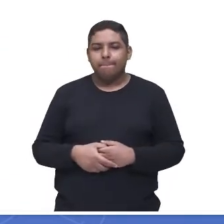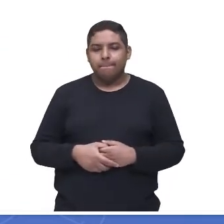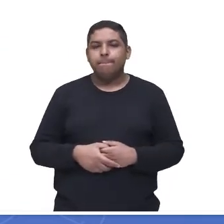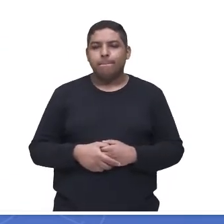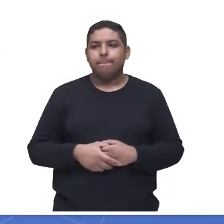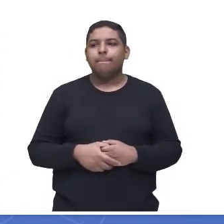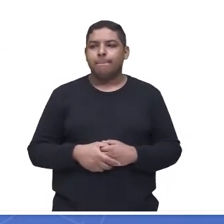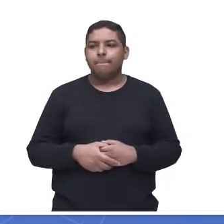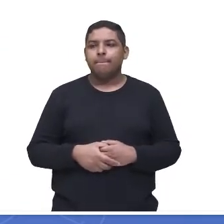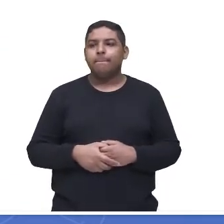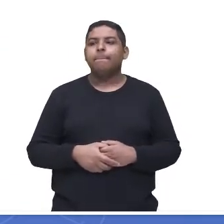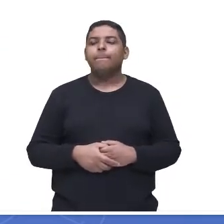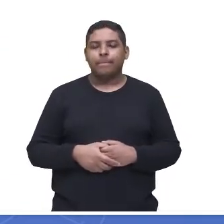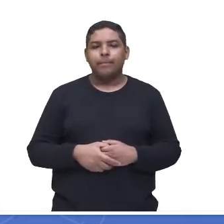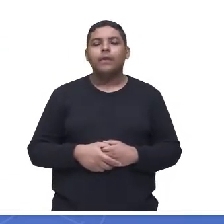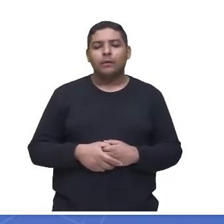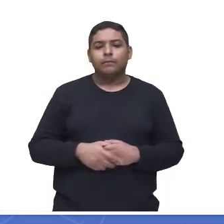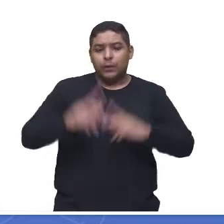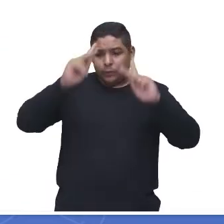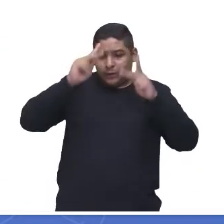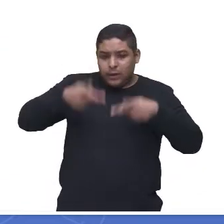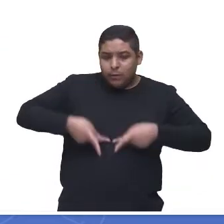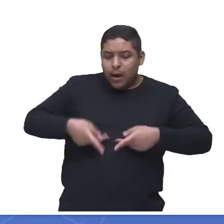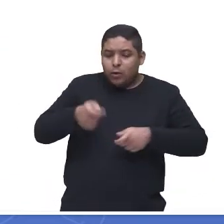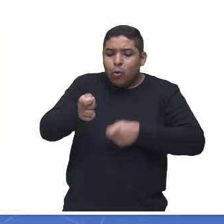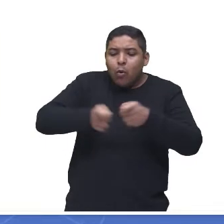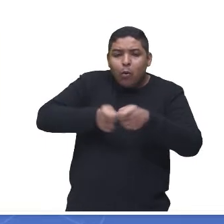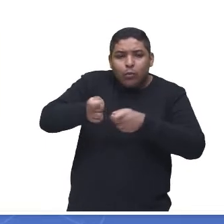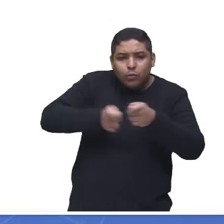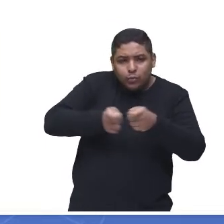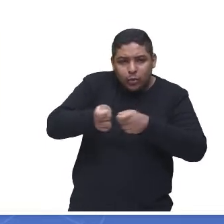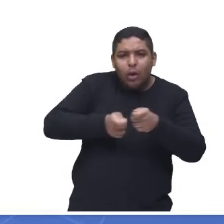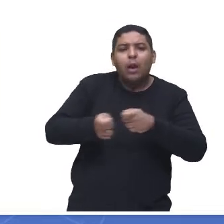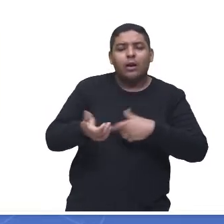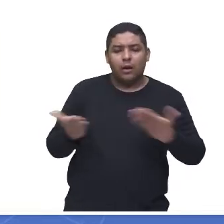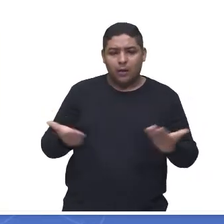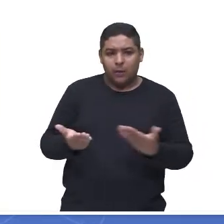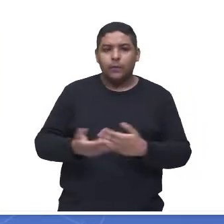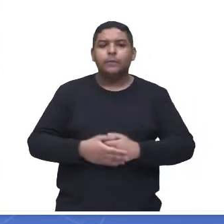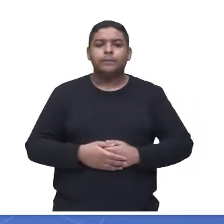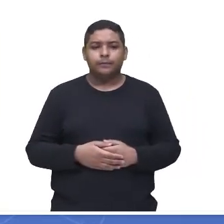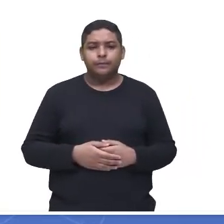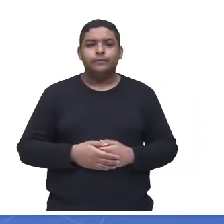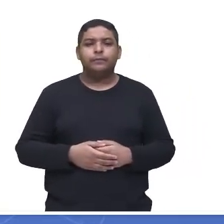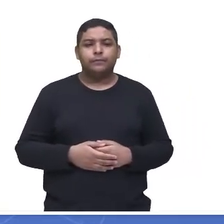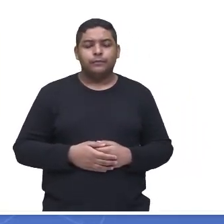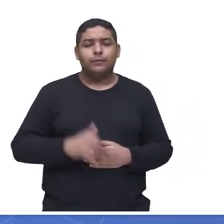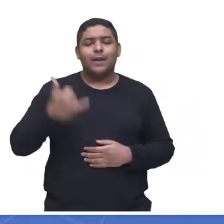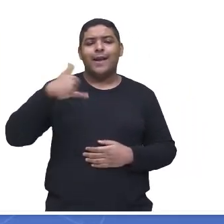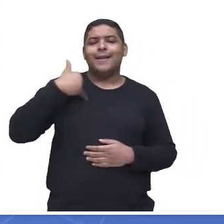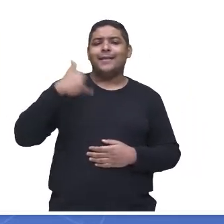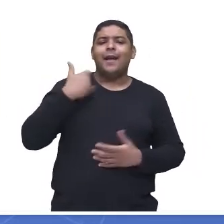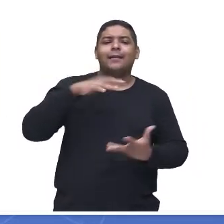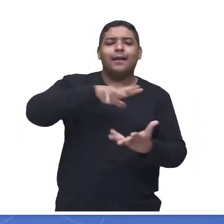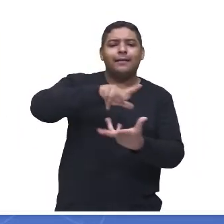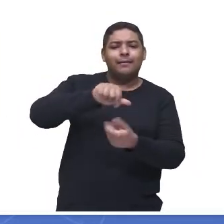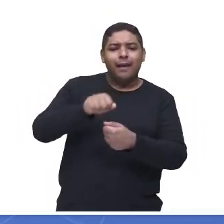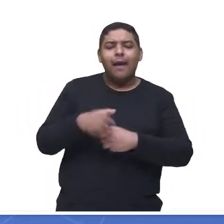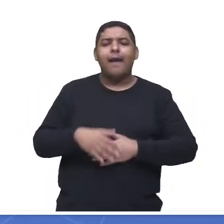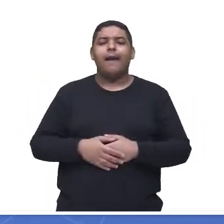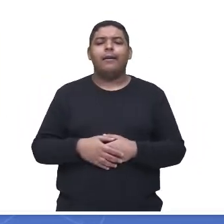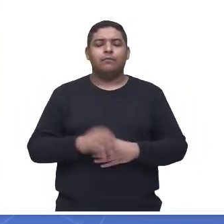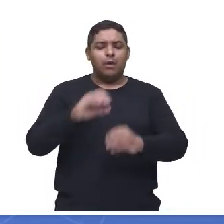homem. E aí, então, aquelas ideias sobre a idade da Terra, a sua posição em relação